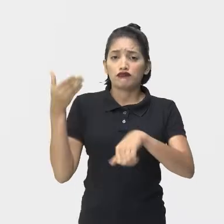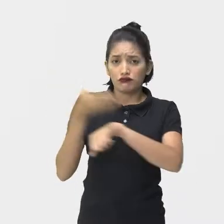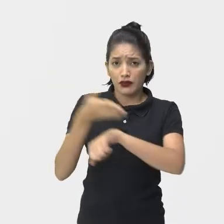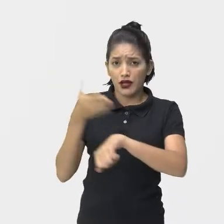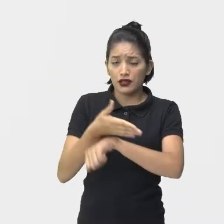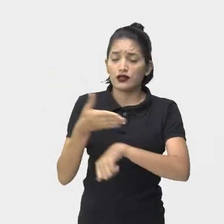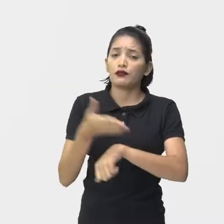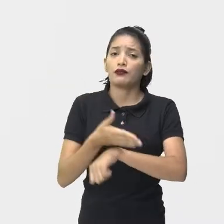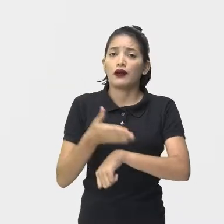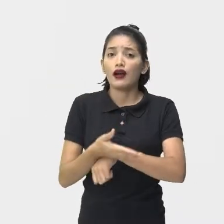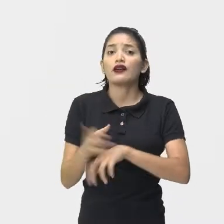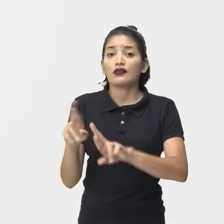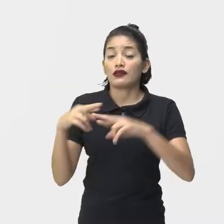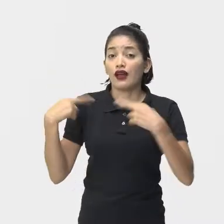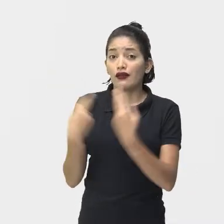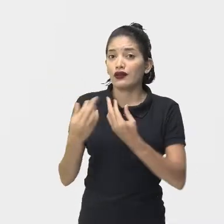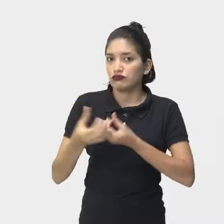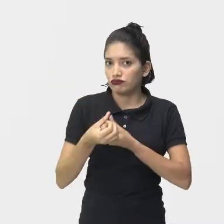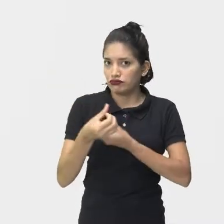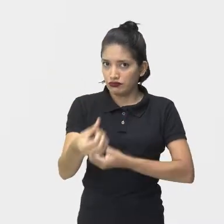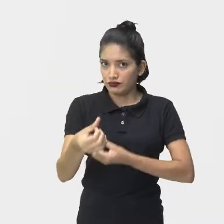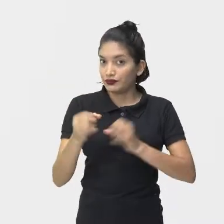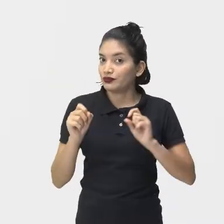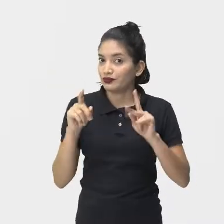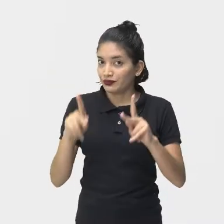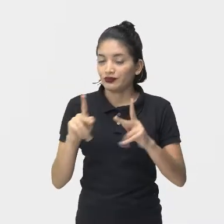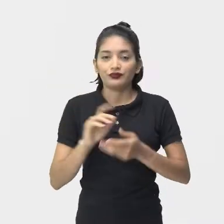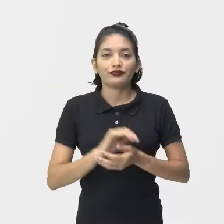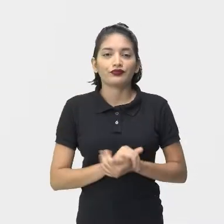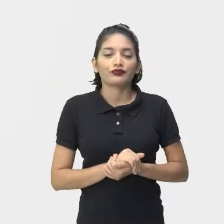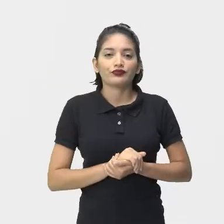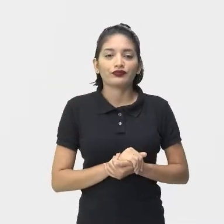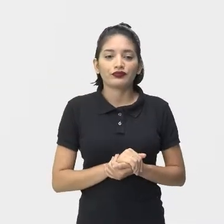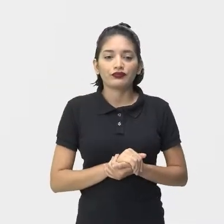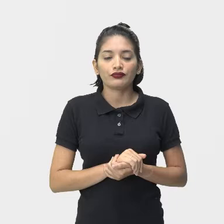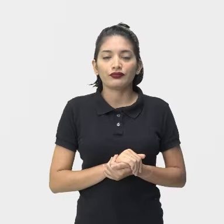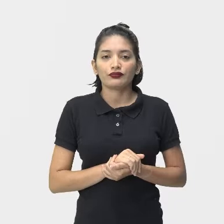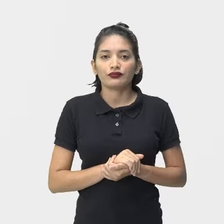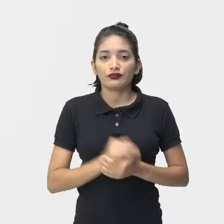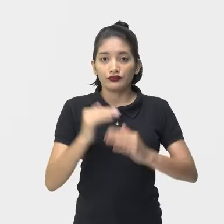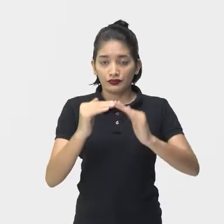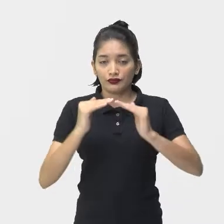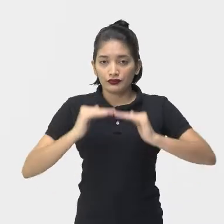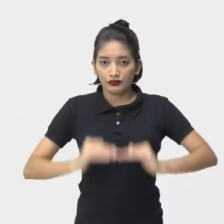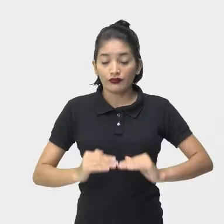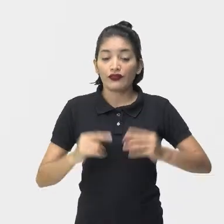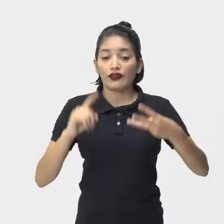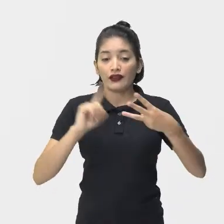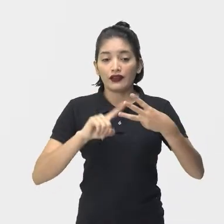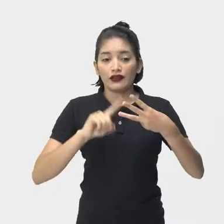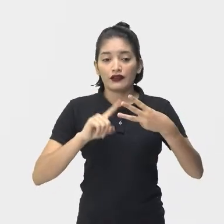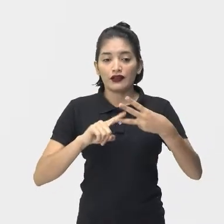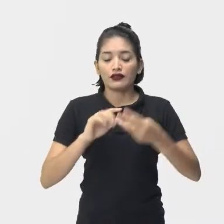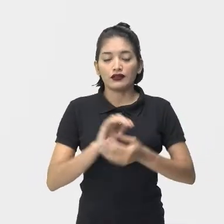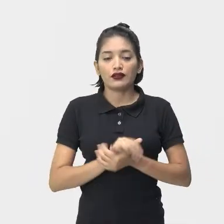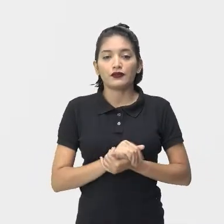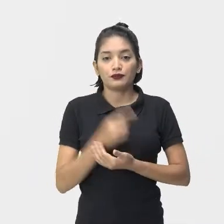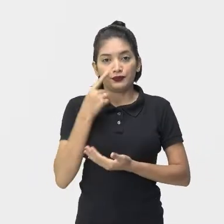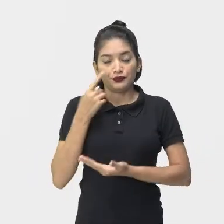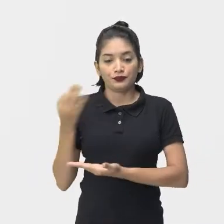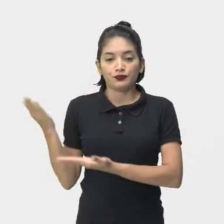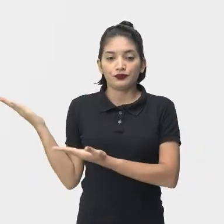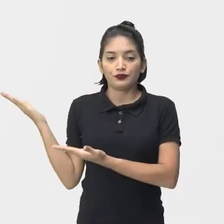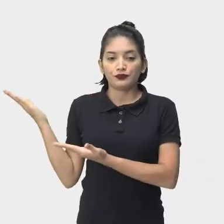hoje da reunião semestral, tá certo? Aqui, las tiendas, né?